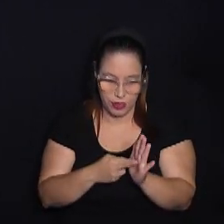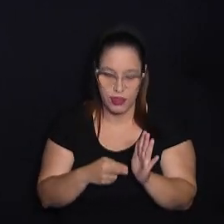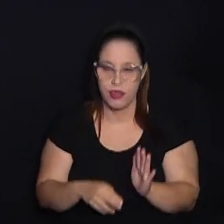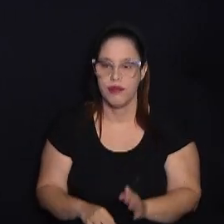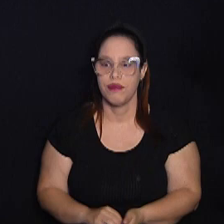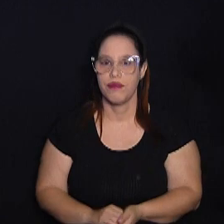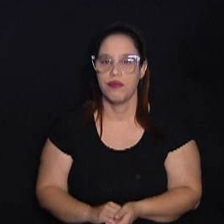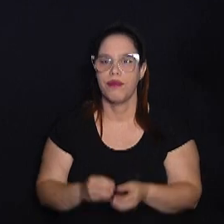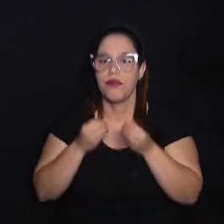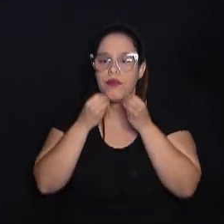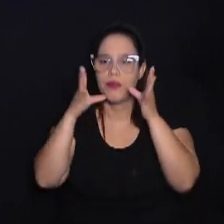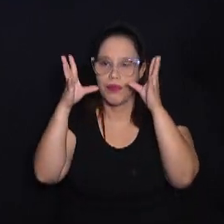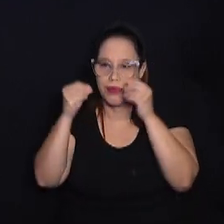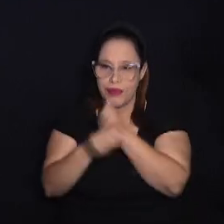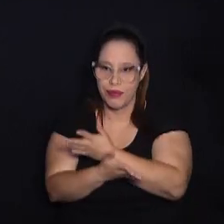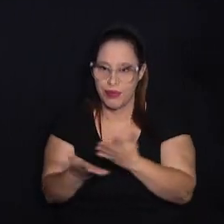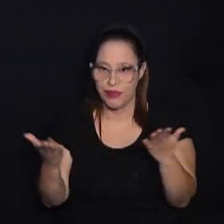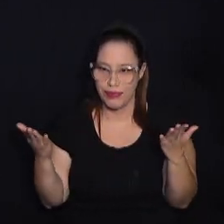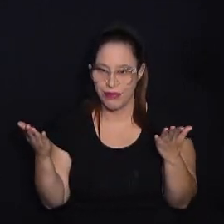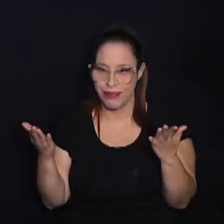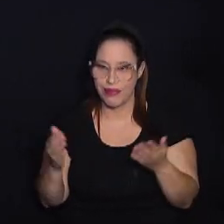Contabilidade. Uma boa noite a todos.